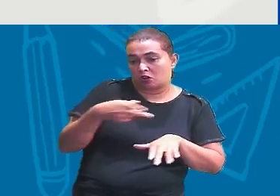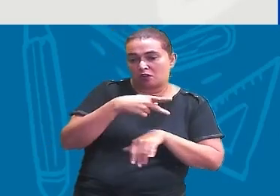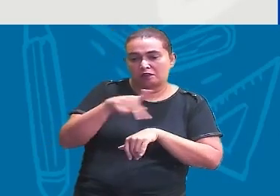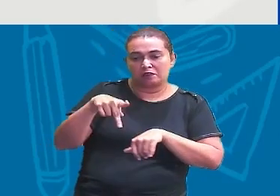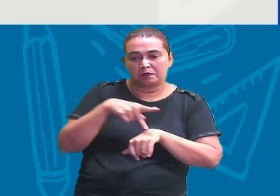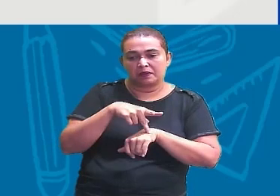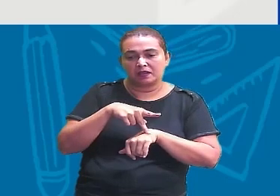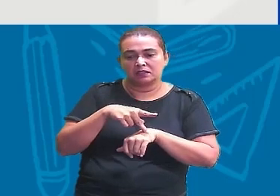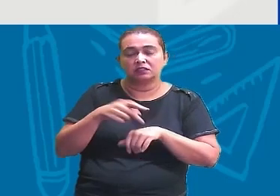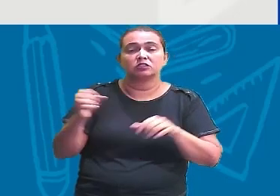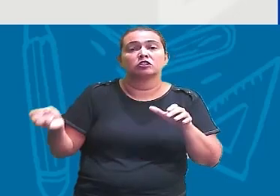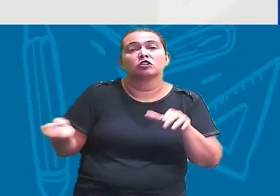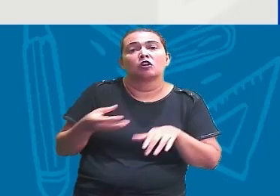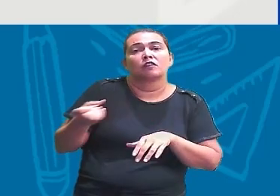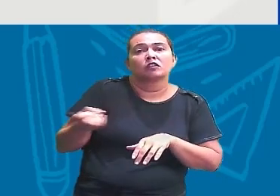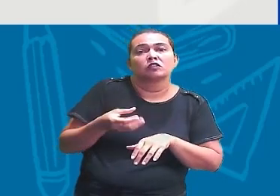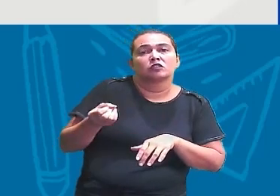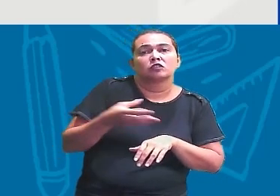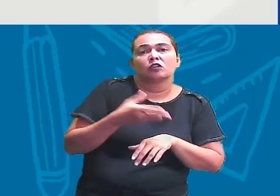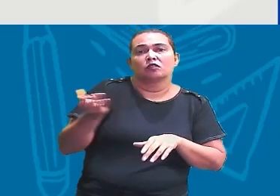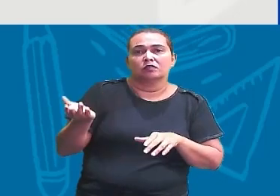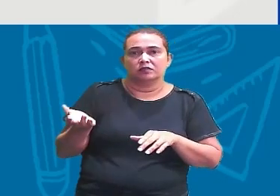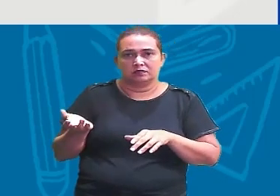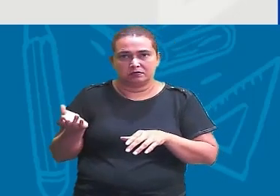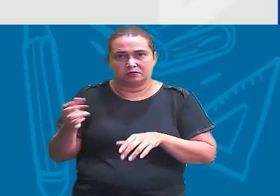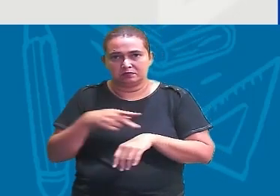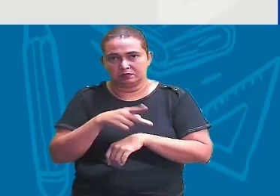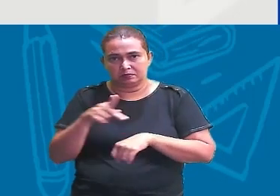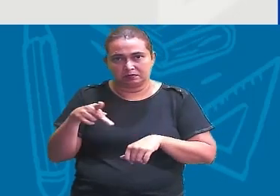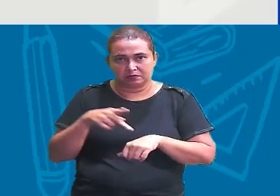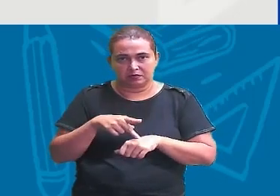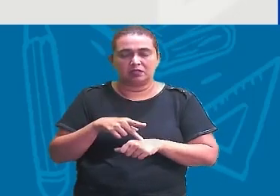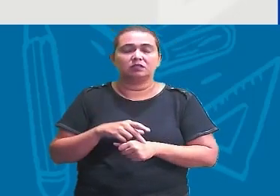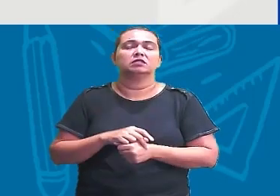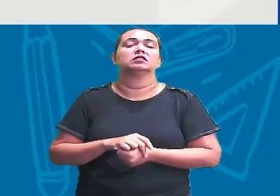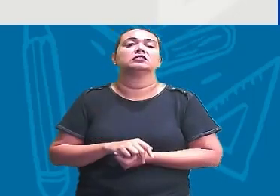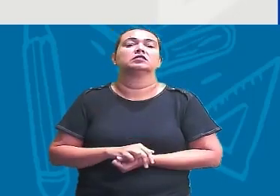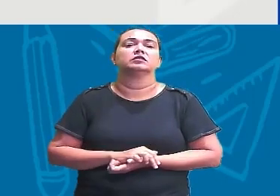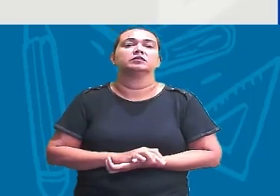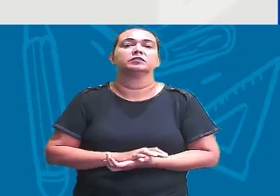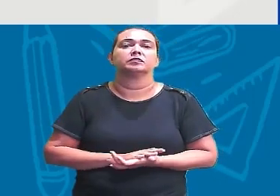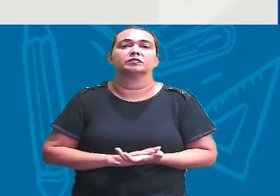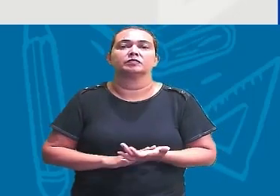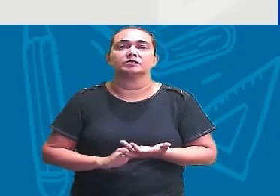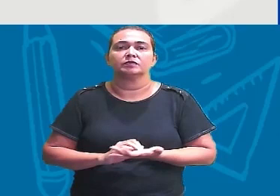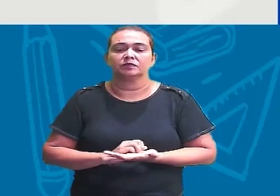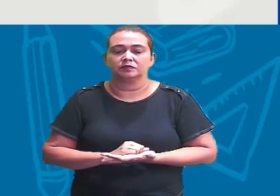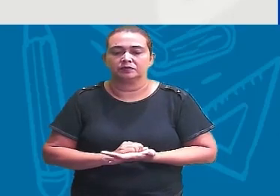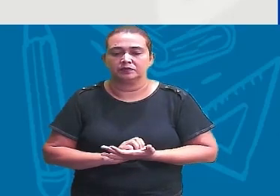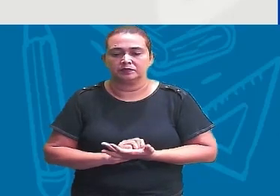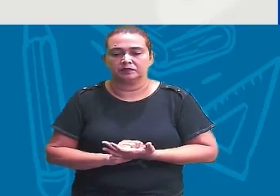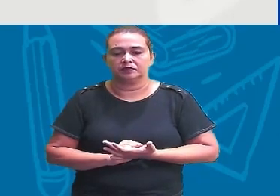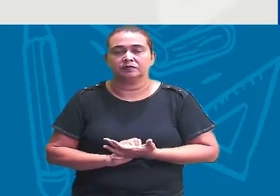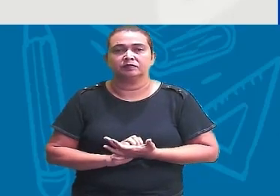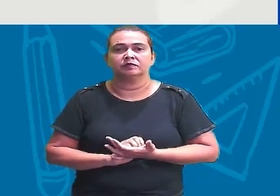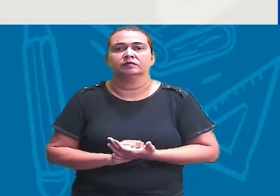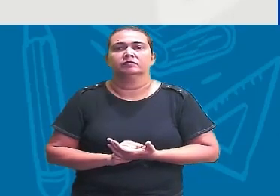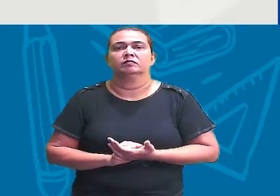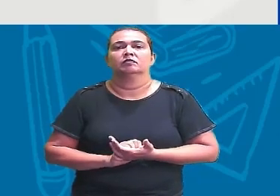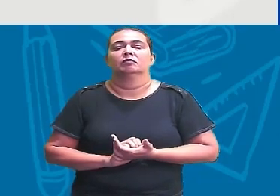Império, né, como por exemplo a Áustria, a Hungria. Surgimento de outros países, como a Iugoslávia, também é uma